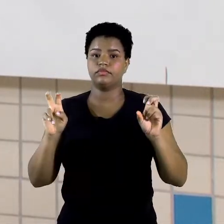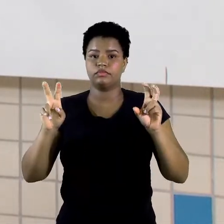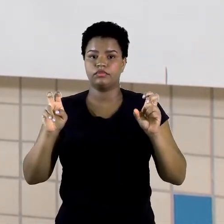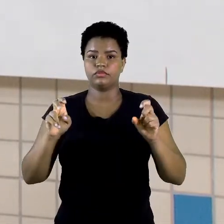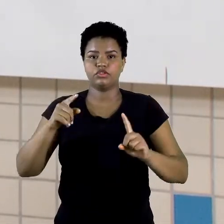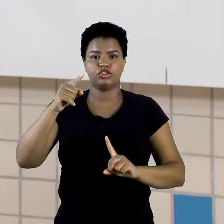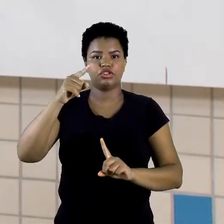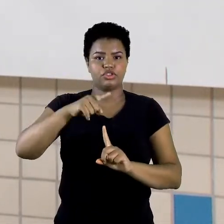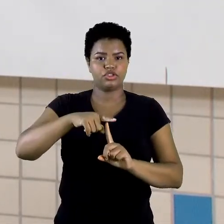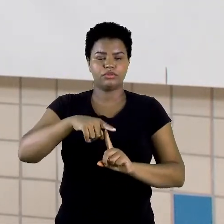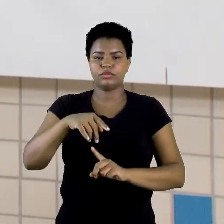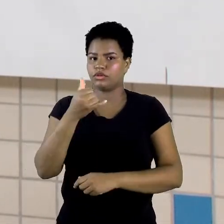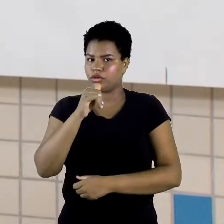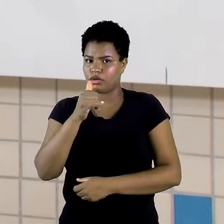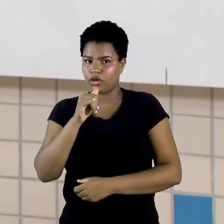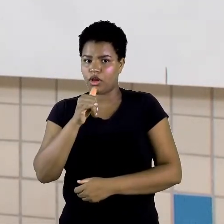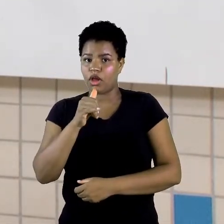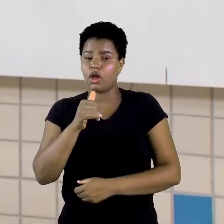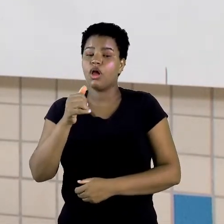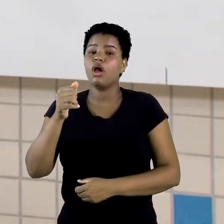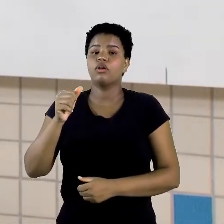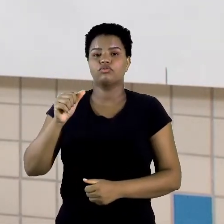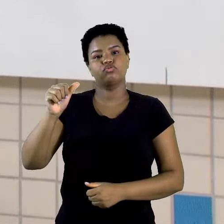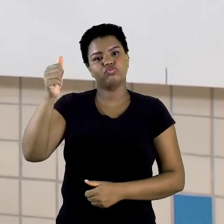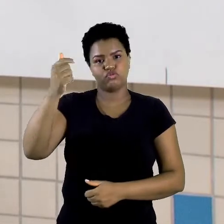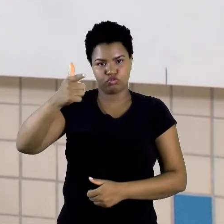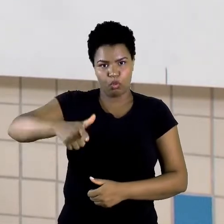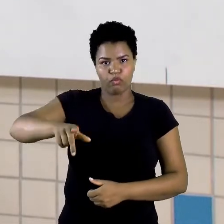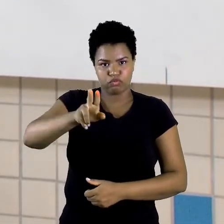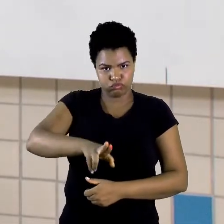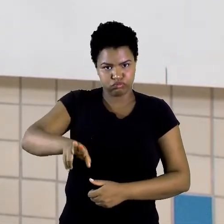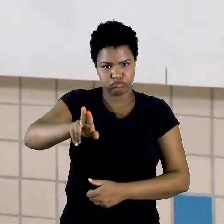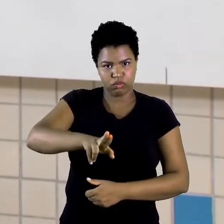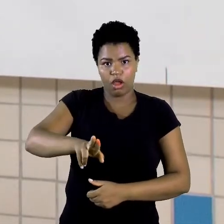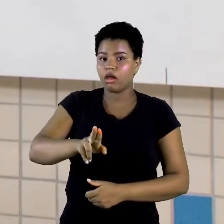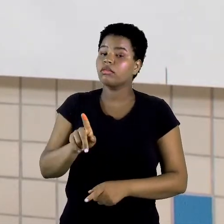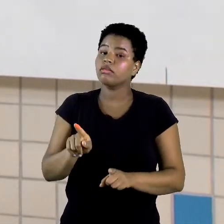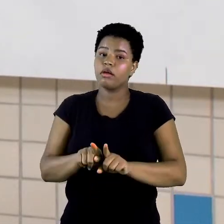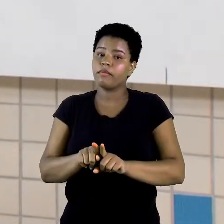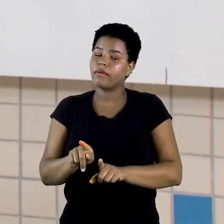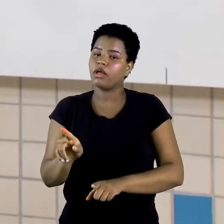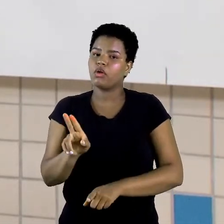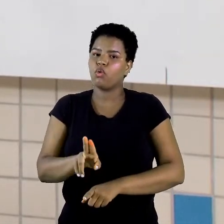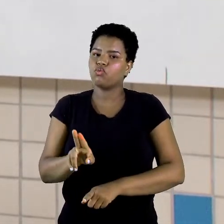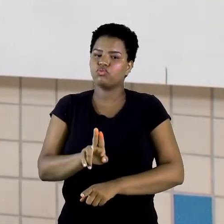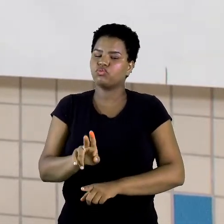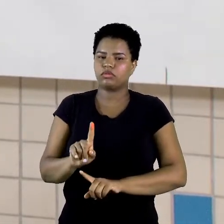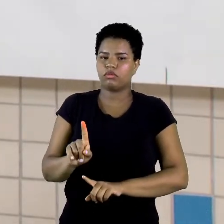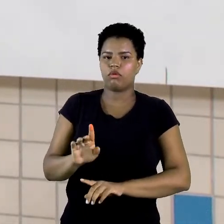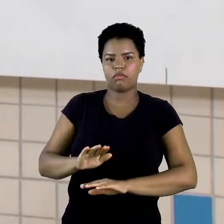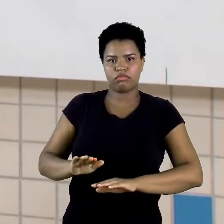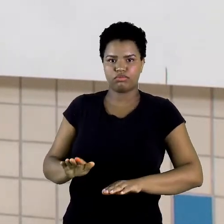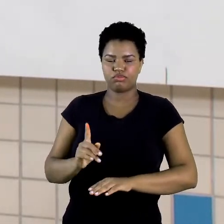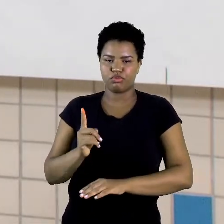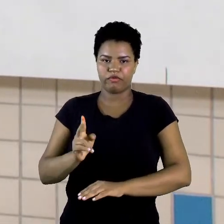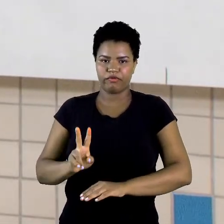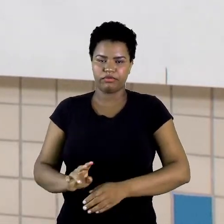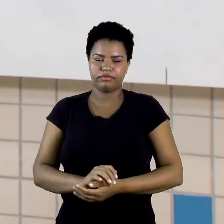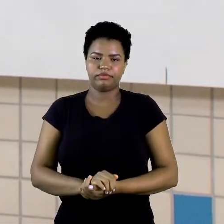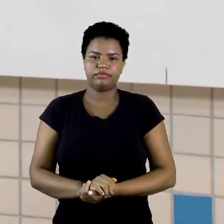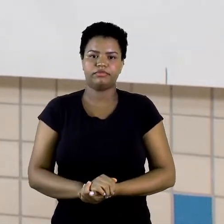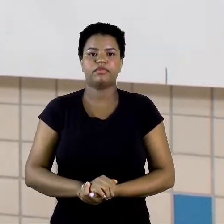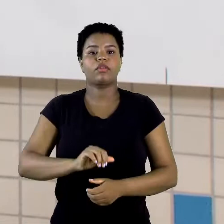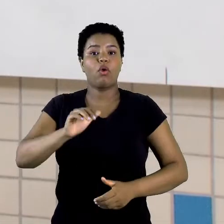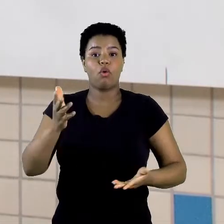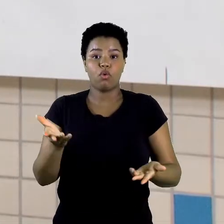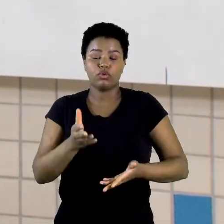de energia, renováveis e não renováveis. E hoje nós vamos estar falando sobre movimento de rotação, movimento de